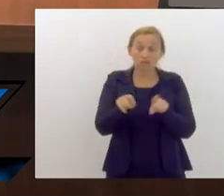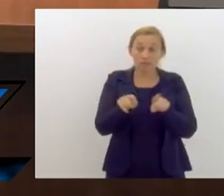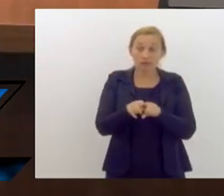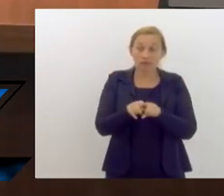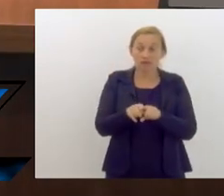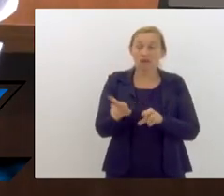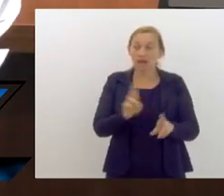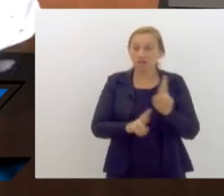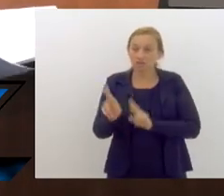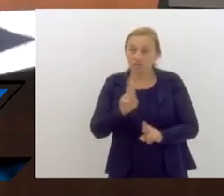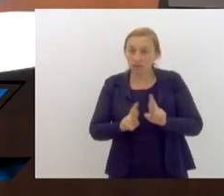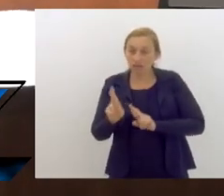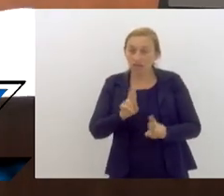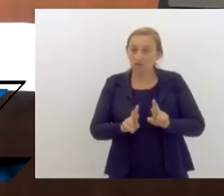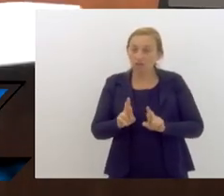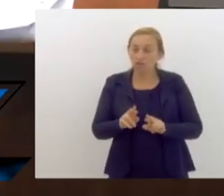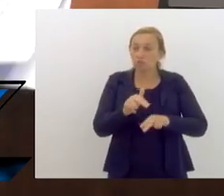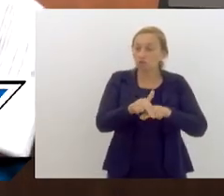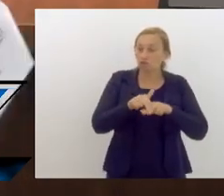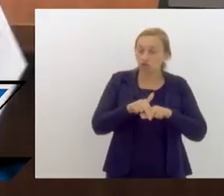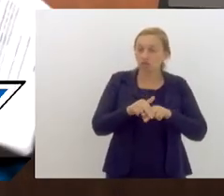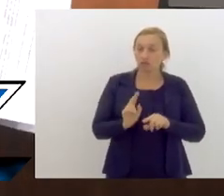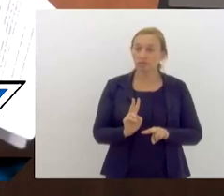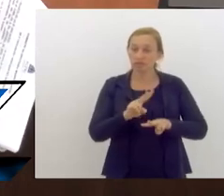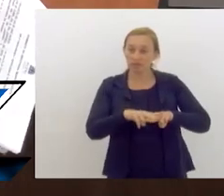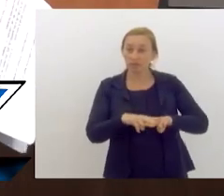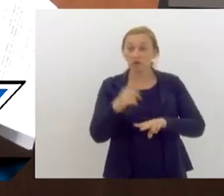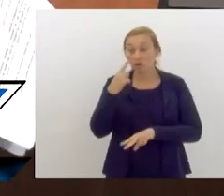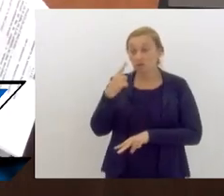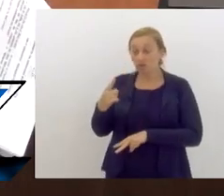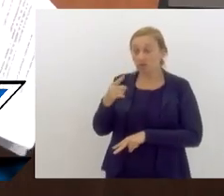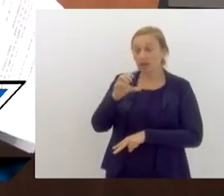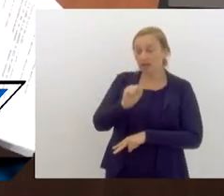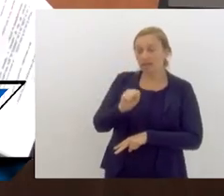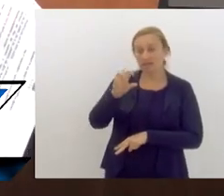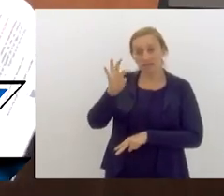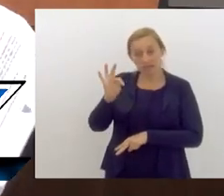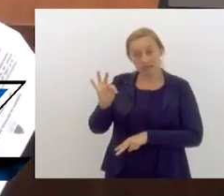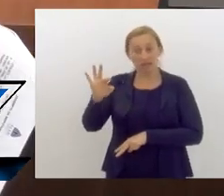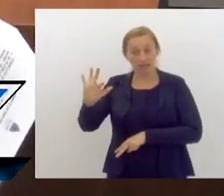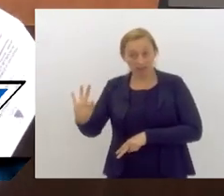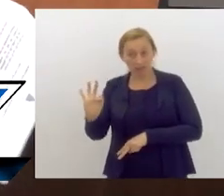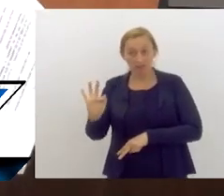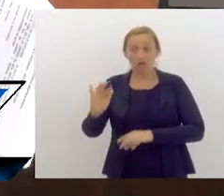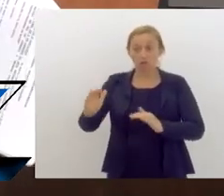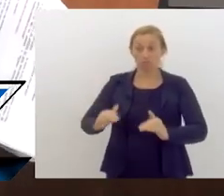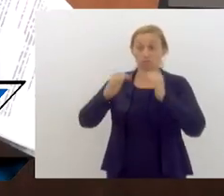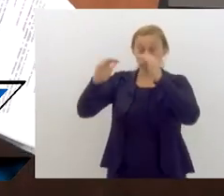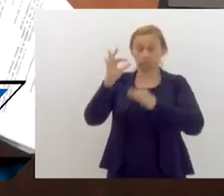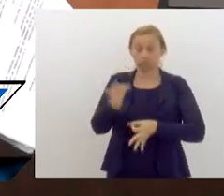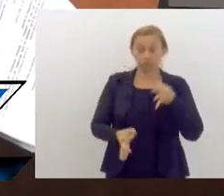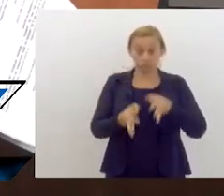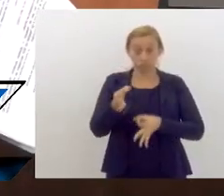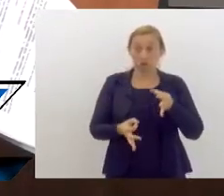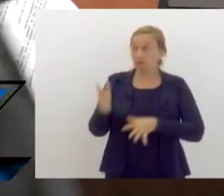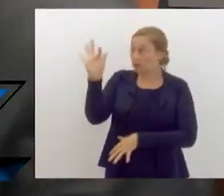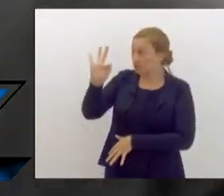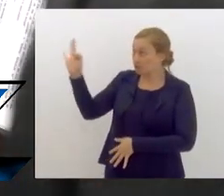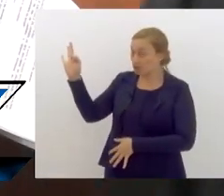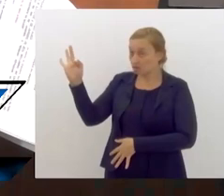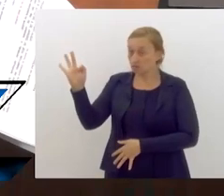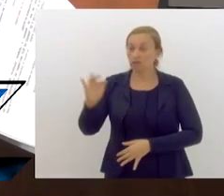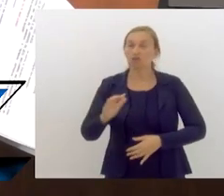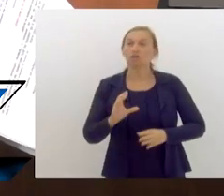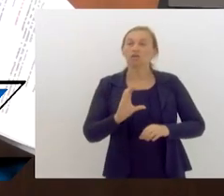fui olhar o posicionamento do STF e o Supremo Tribunal Federal nos autos da ação direta